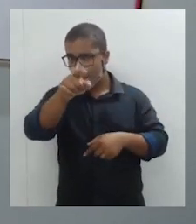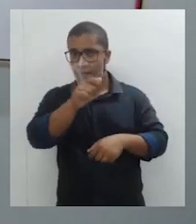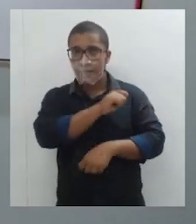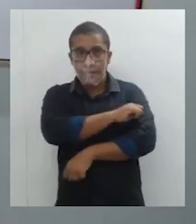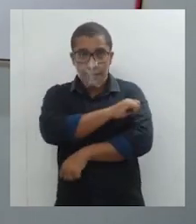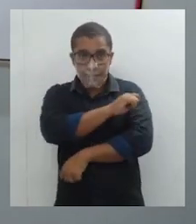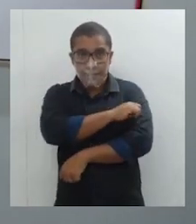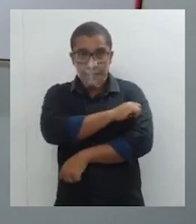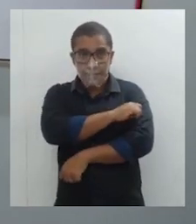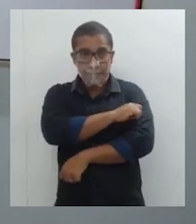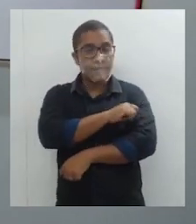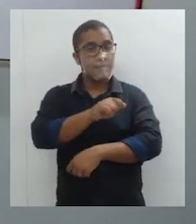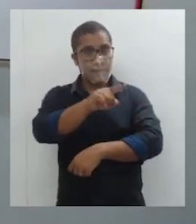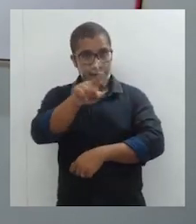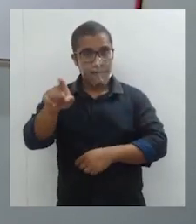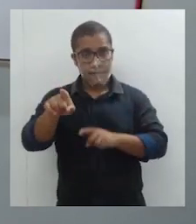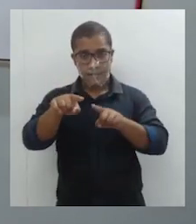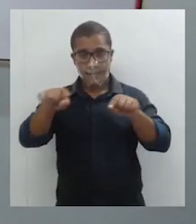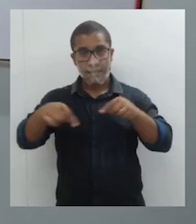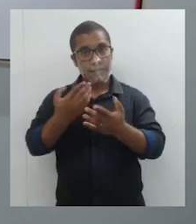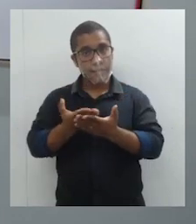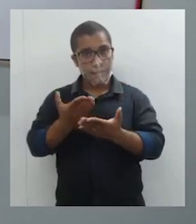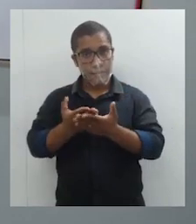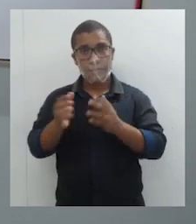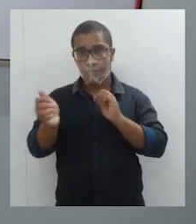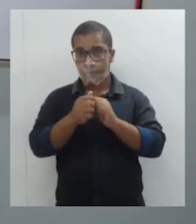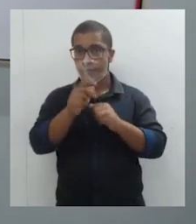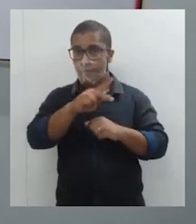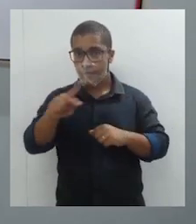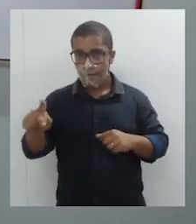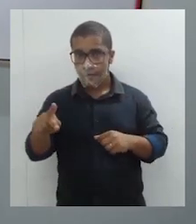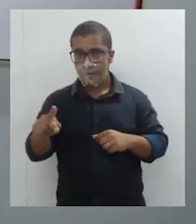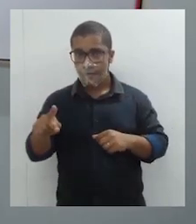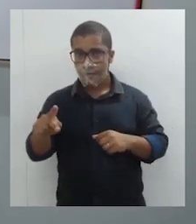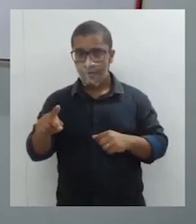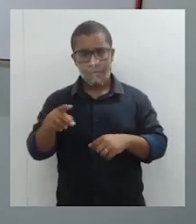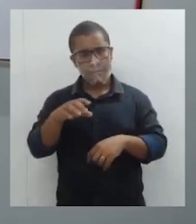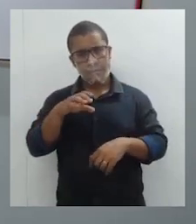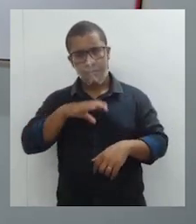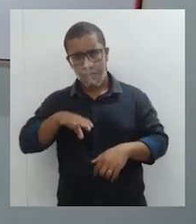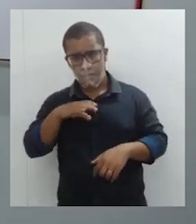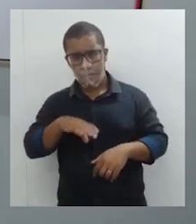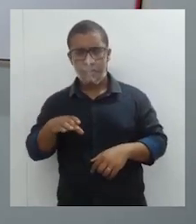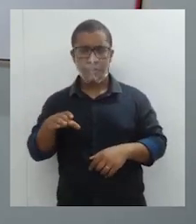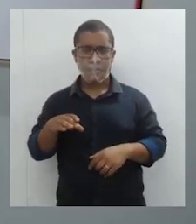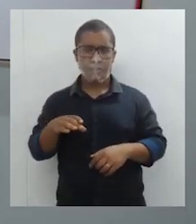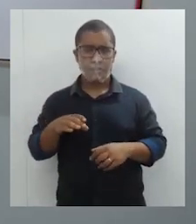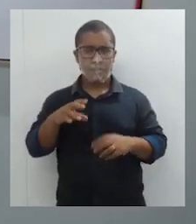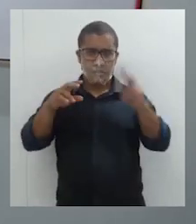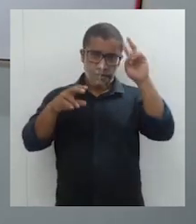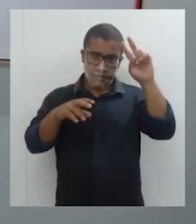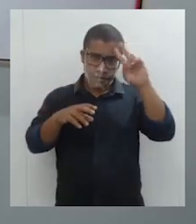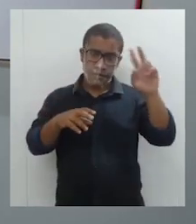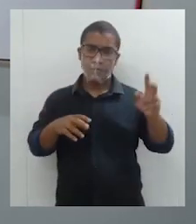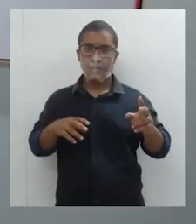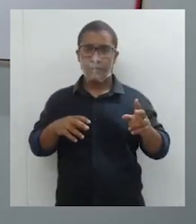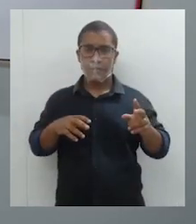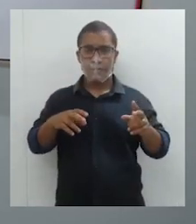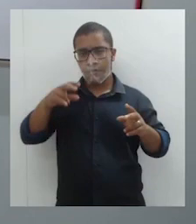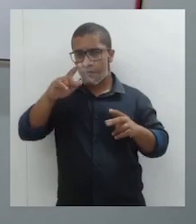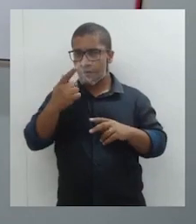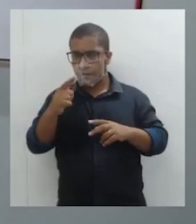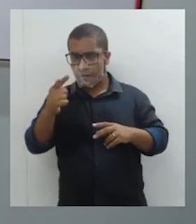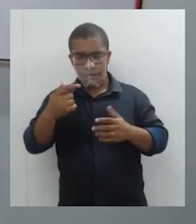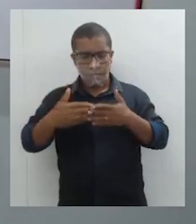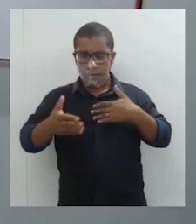estudante você em sua sala de aula com seu professor de língua portuguesa de história de geografia seja